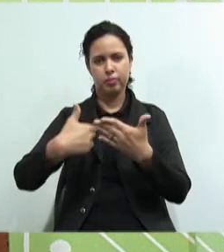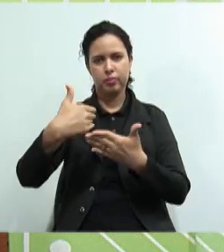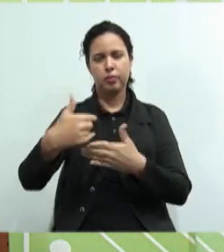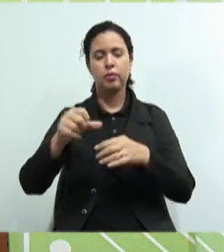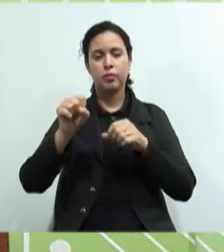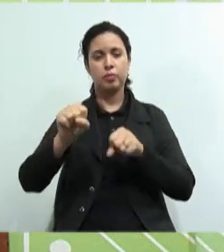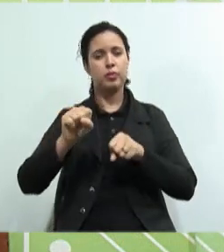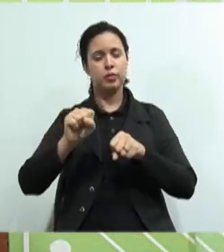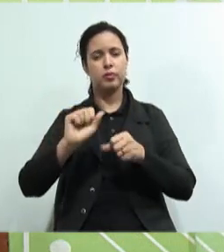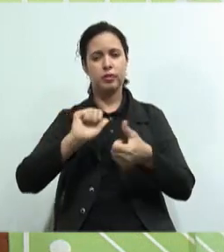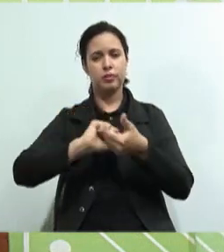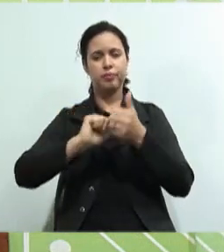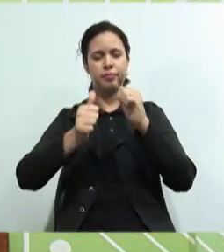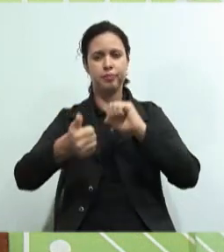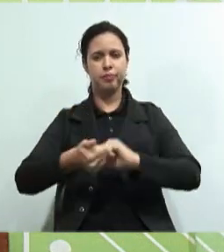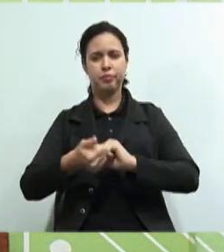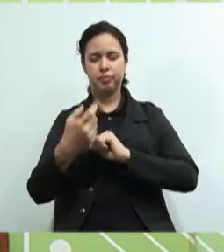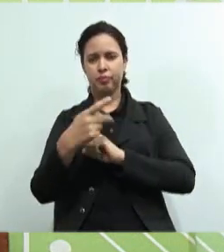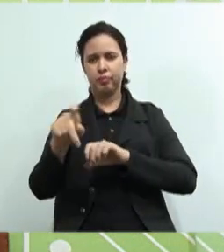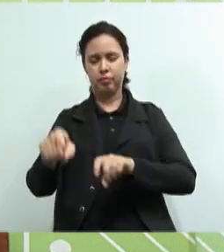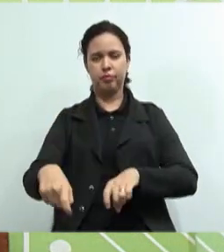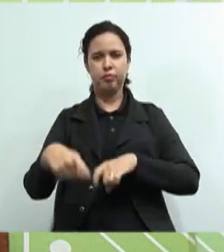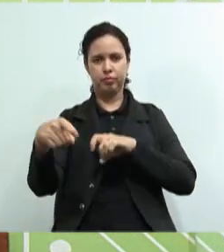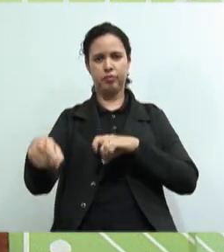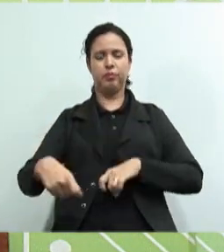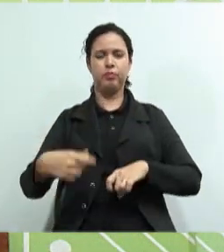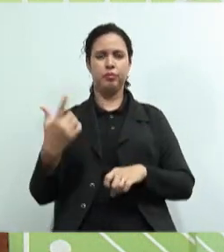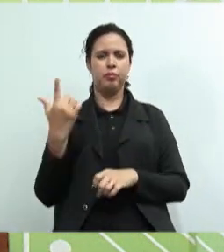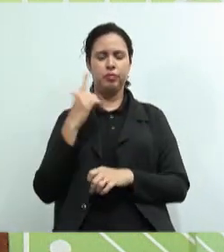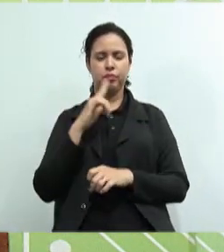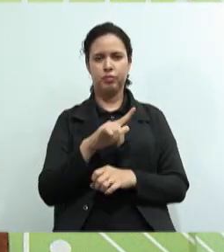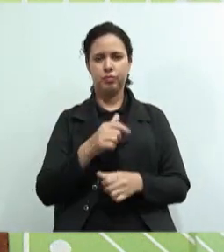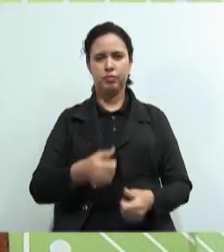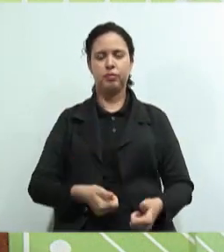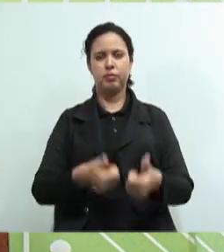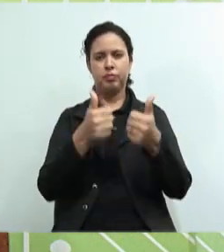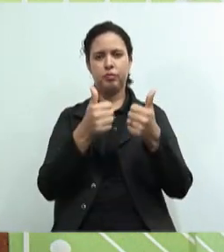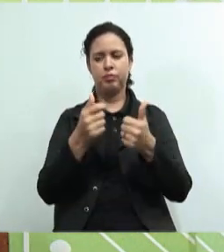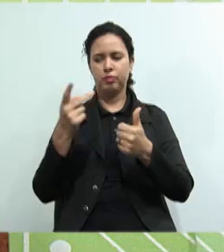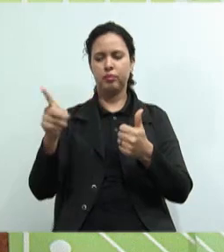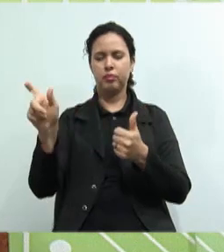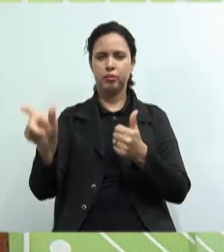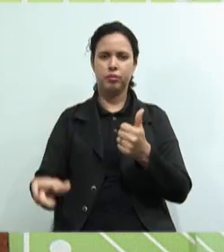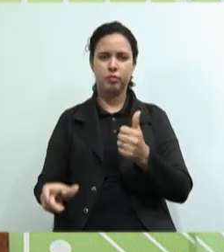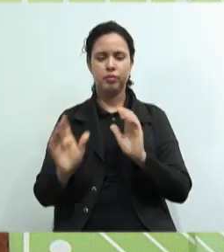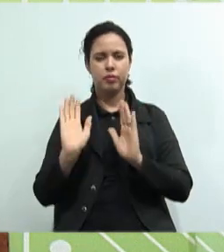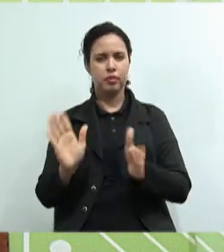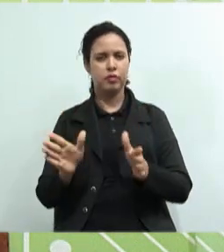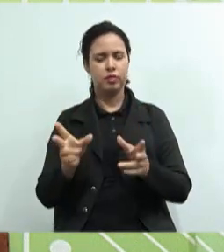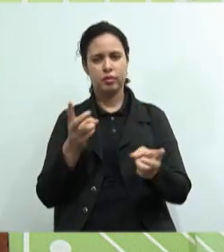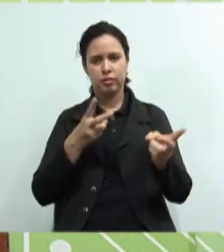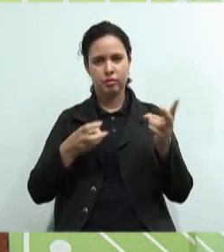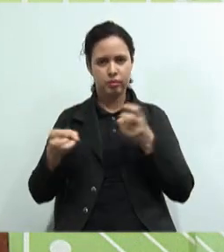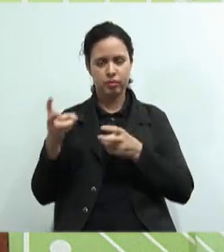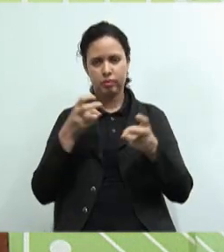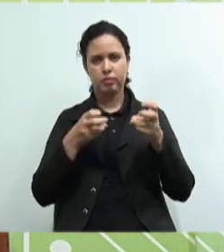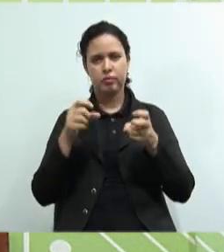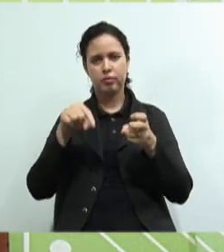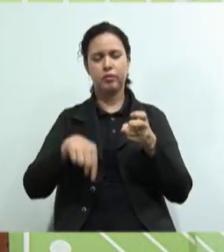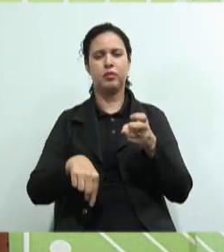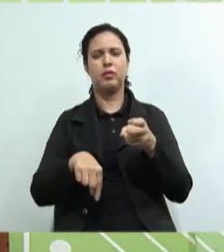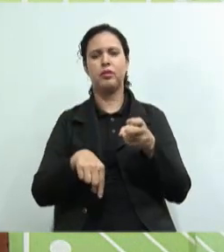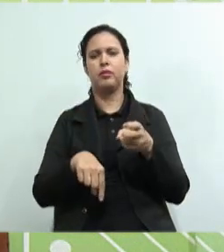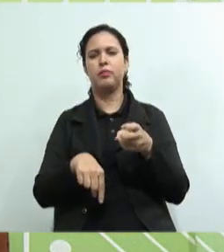mesmo adaptando a sua produção para atender melhor o seu consumidor. Isso nós já observamos no estado de